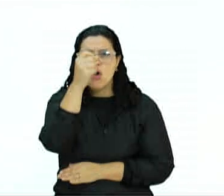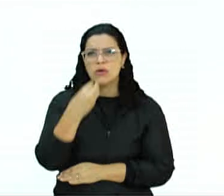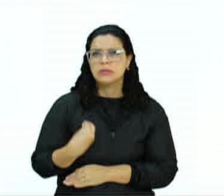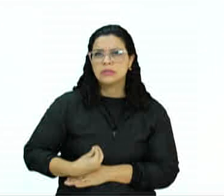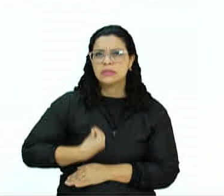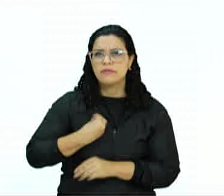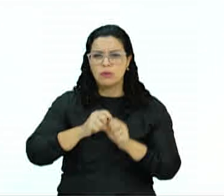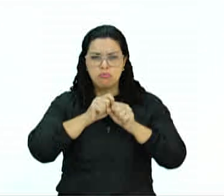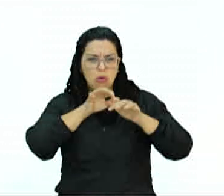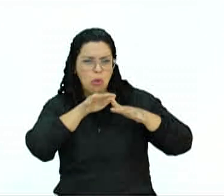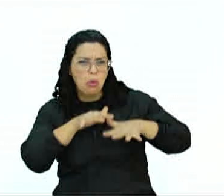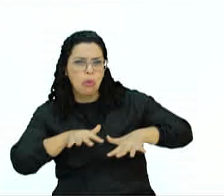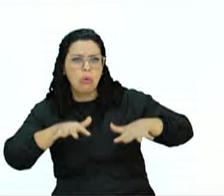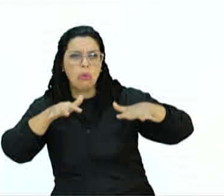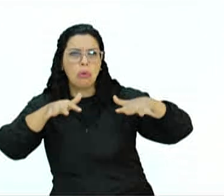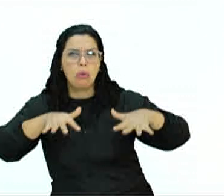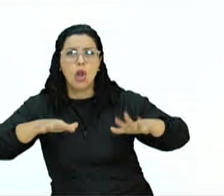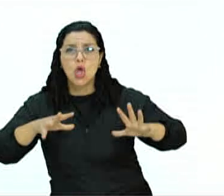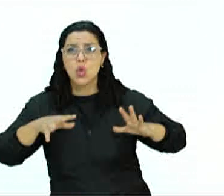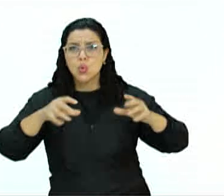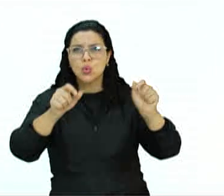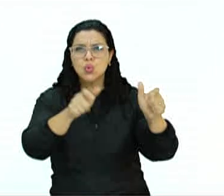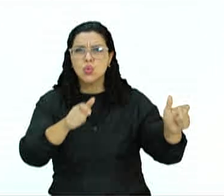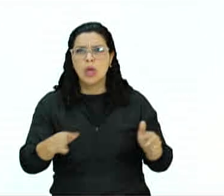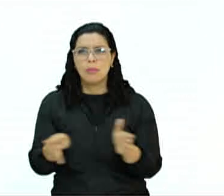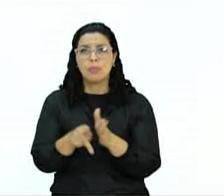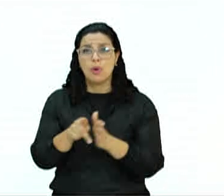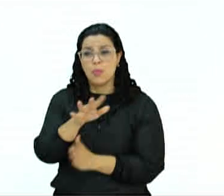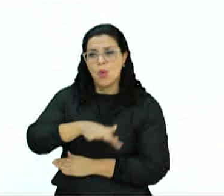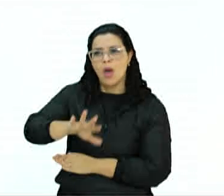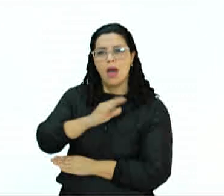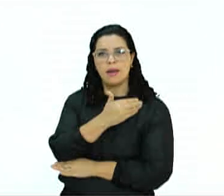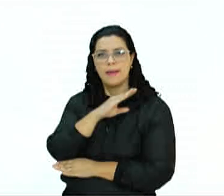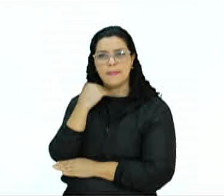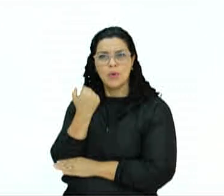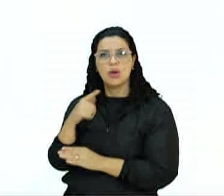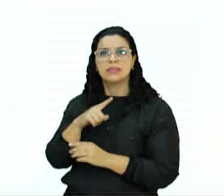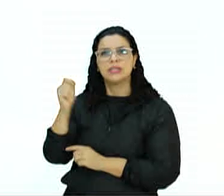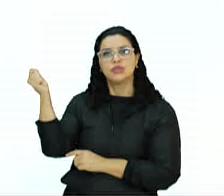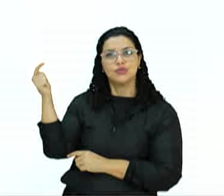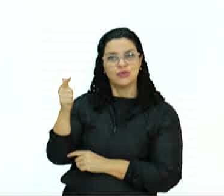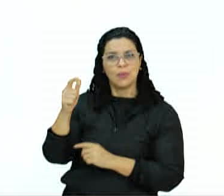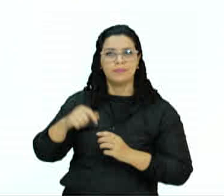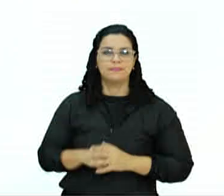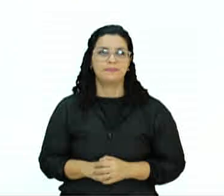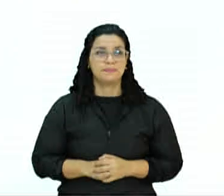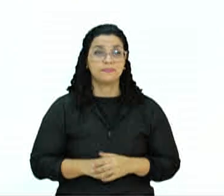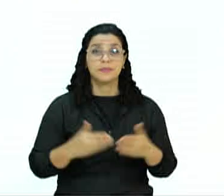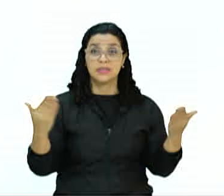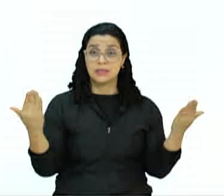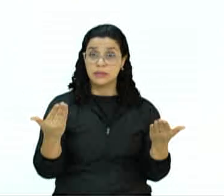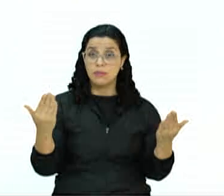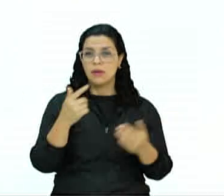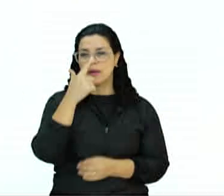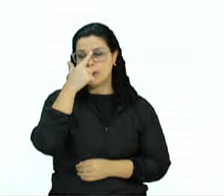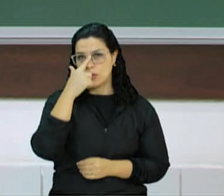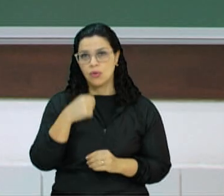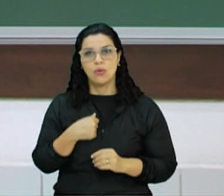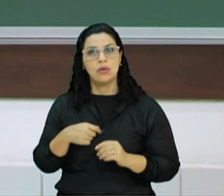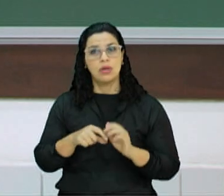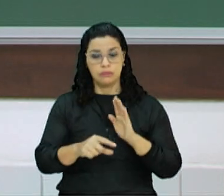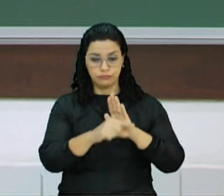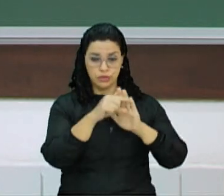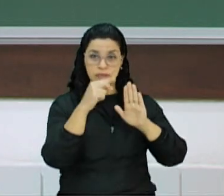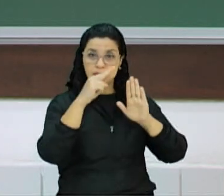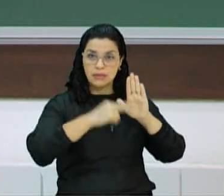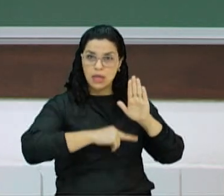vida, cobrir para sempre os últimos vestígios da morte banhada de sol. Então, esta parte que eu acabei de